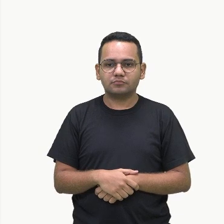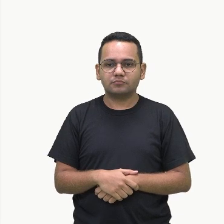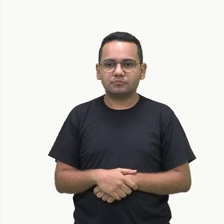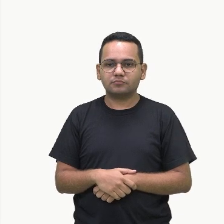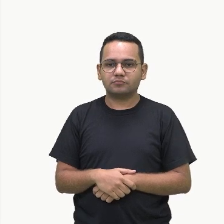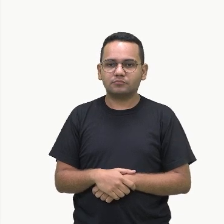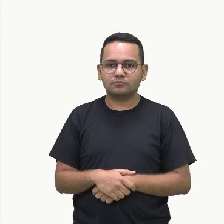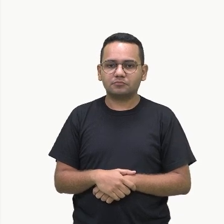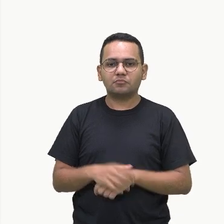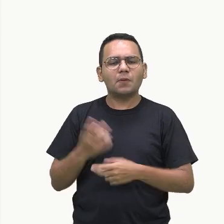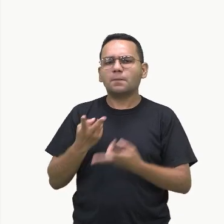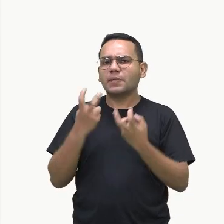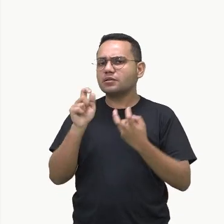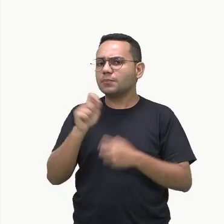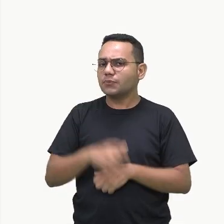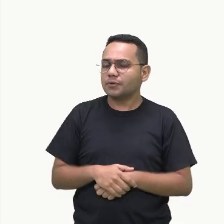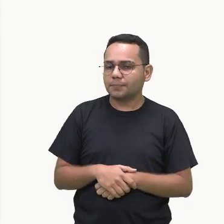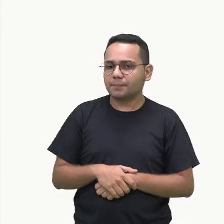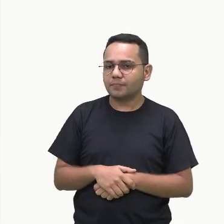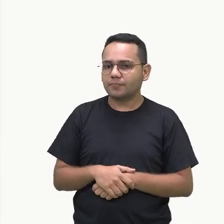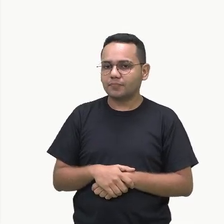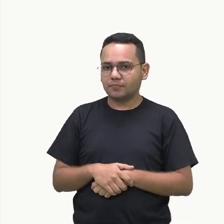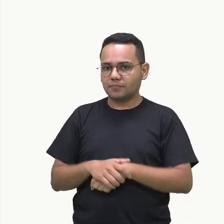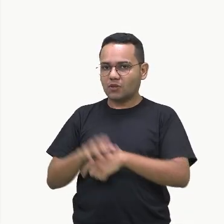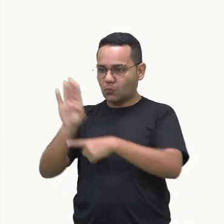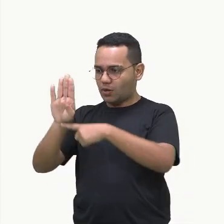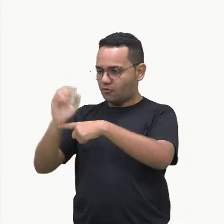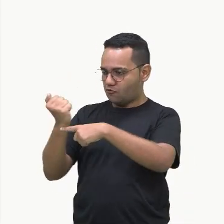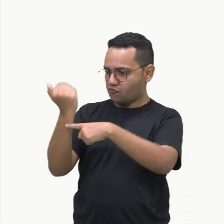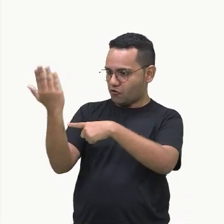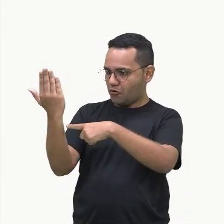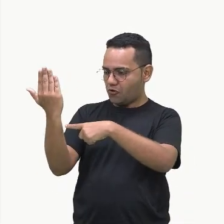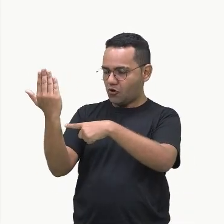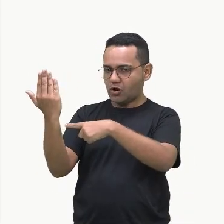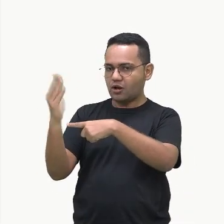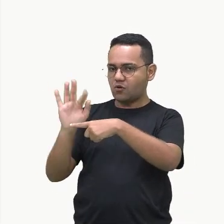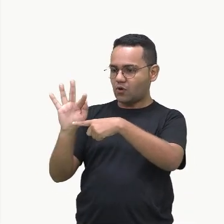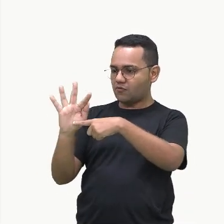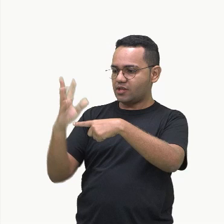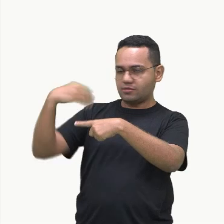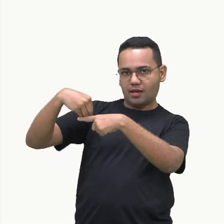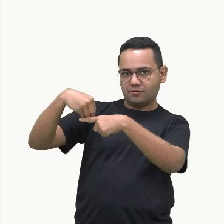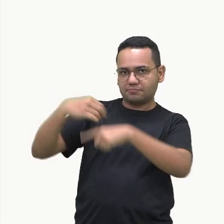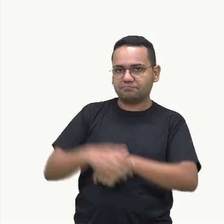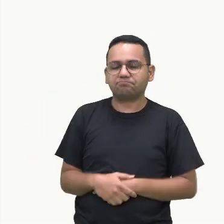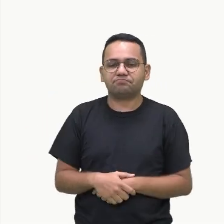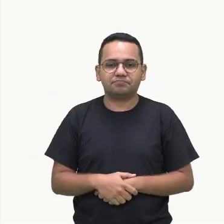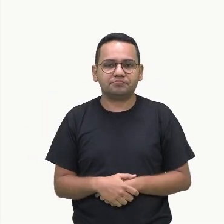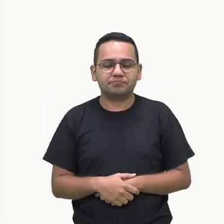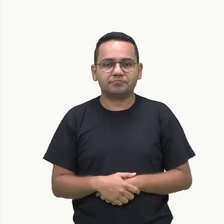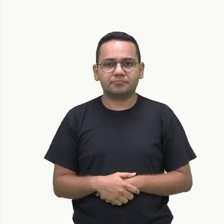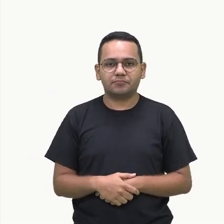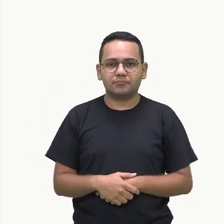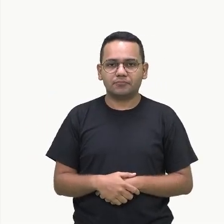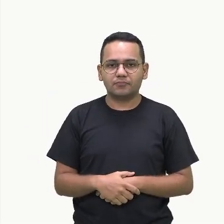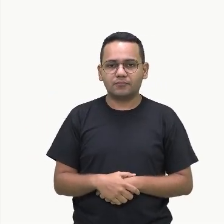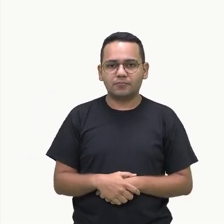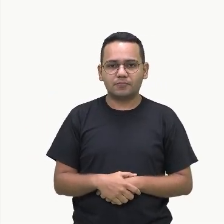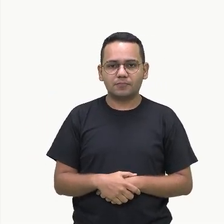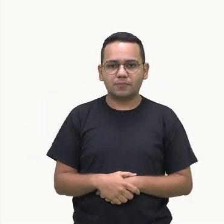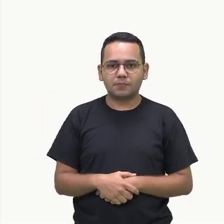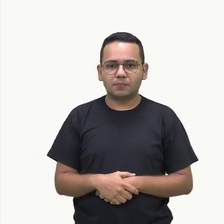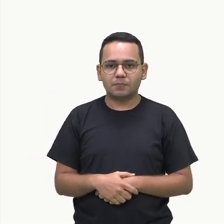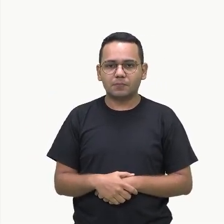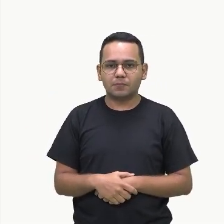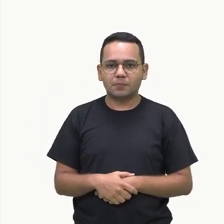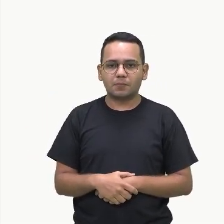o ângulo F está na região interna. Tudo bem? Então, localizamos aí os